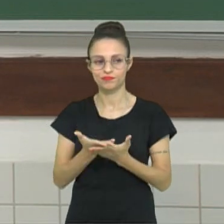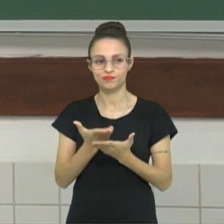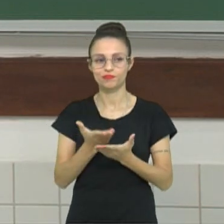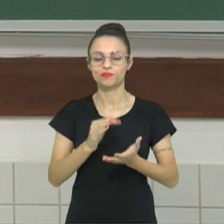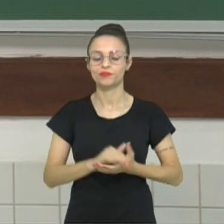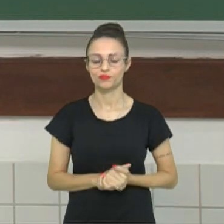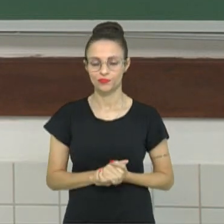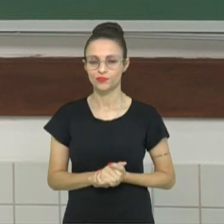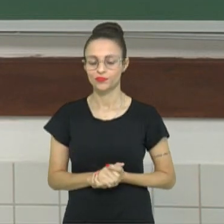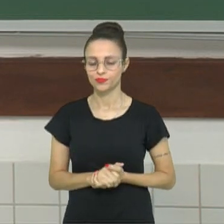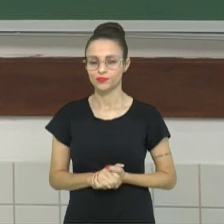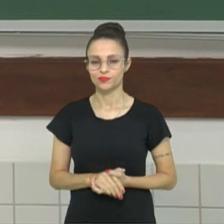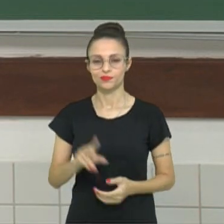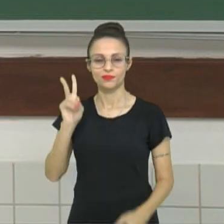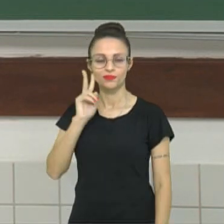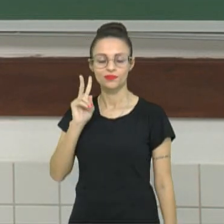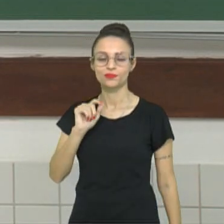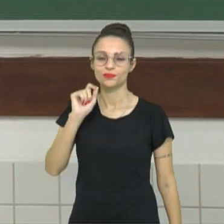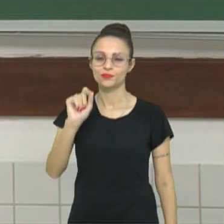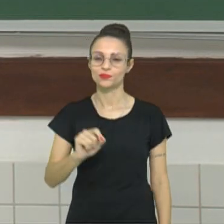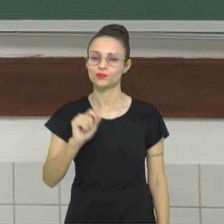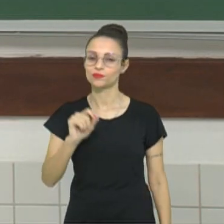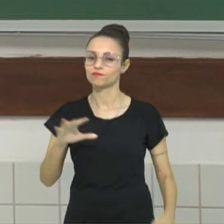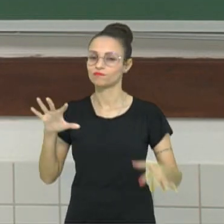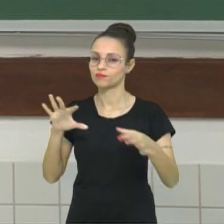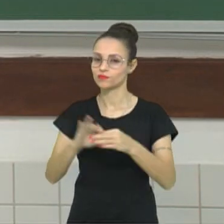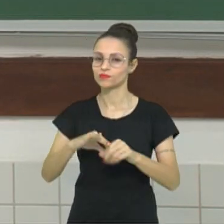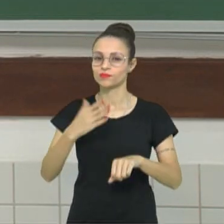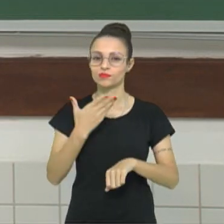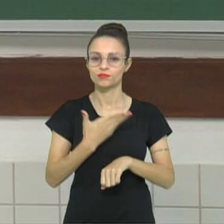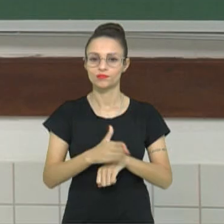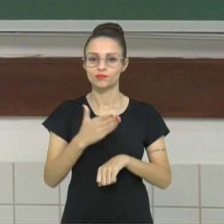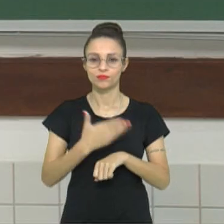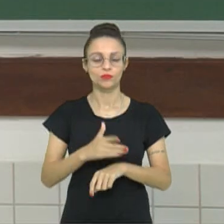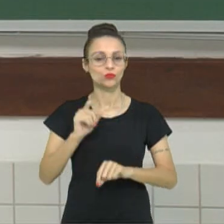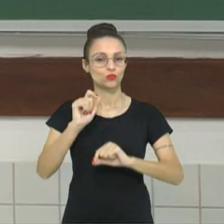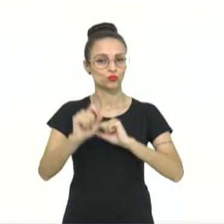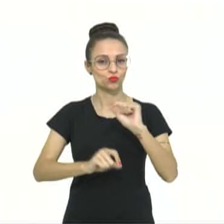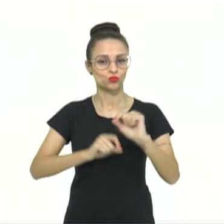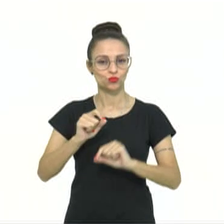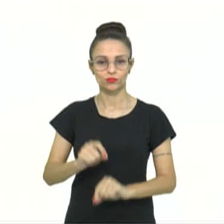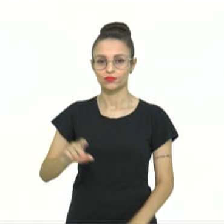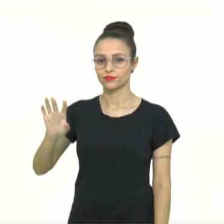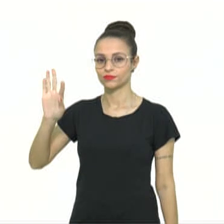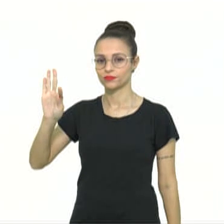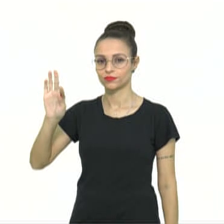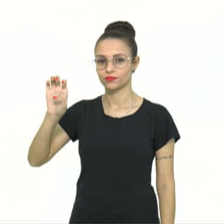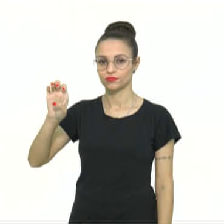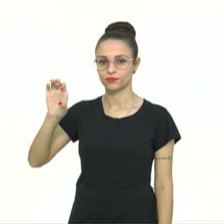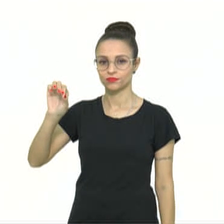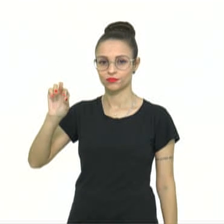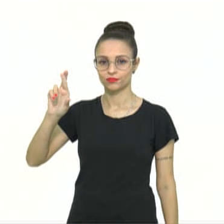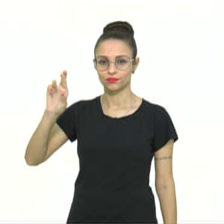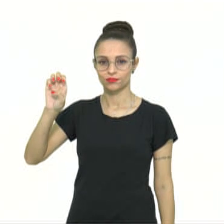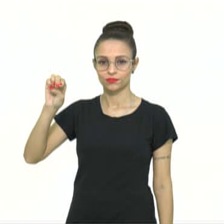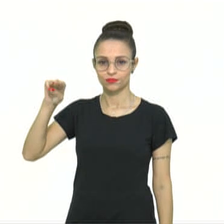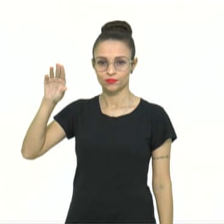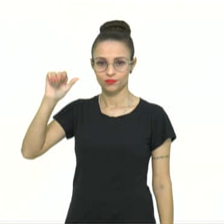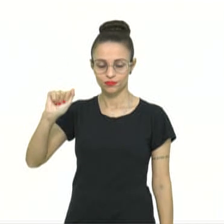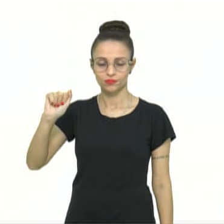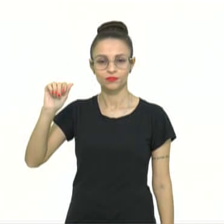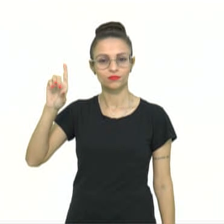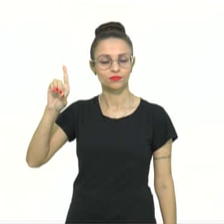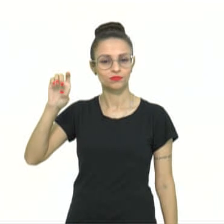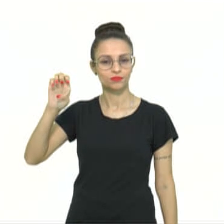lembrando que nós fizemos, né, uma aplicação prática do Teorema de Tales. Então, aonde que nós aplicamos